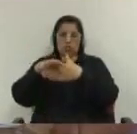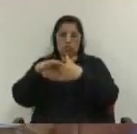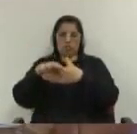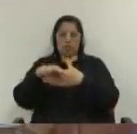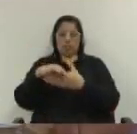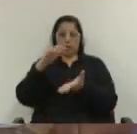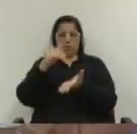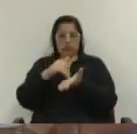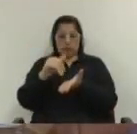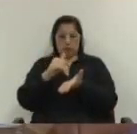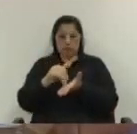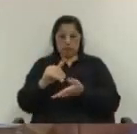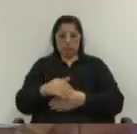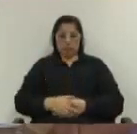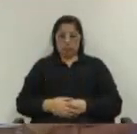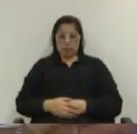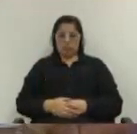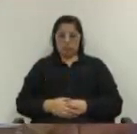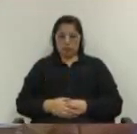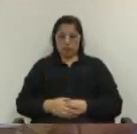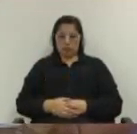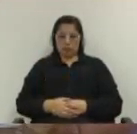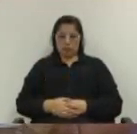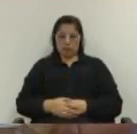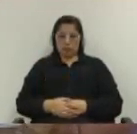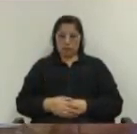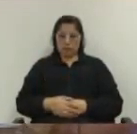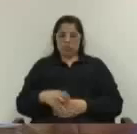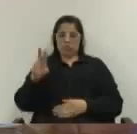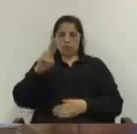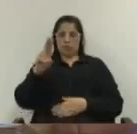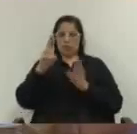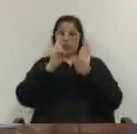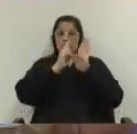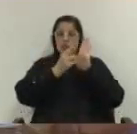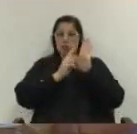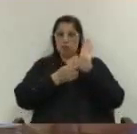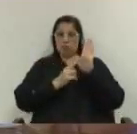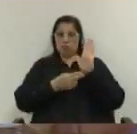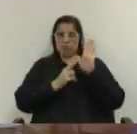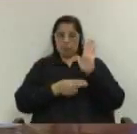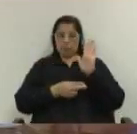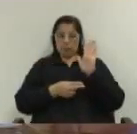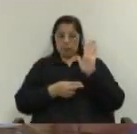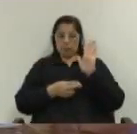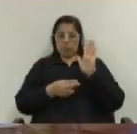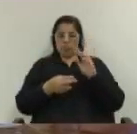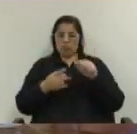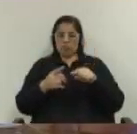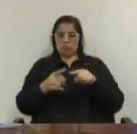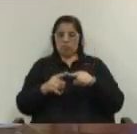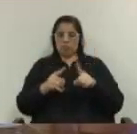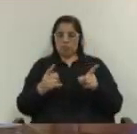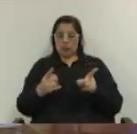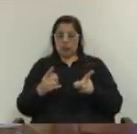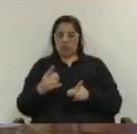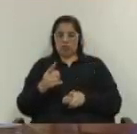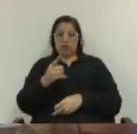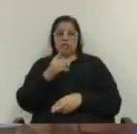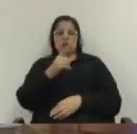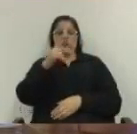responsável pelos atos de seus nomeados, não podendo se eximir de culpa. E apenas